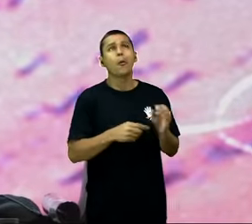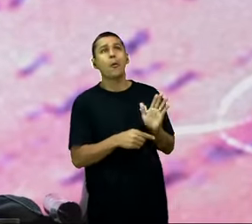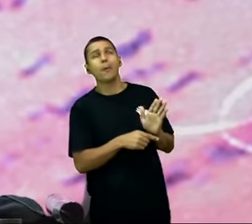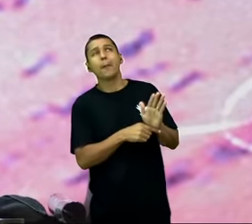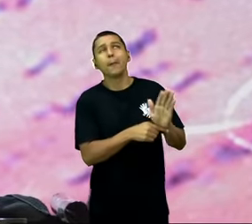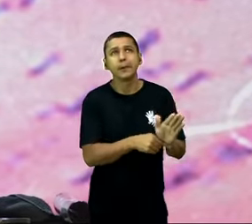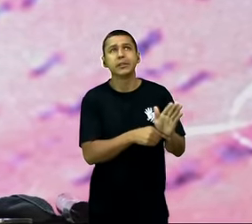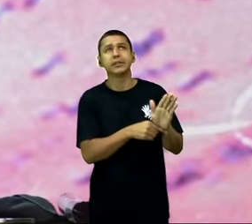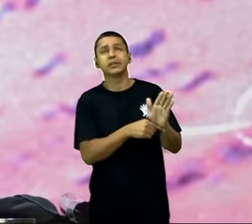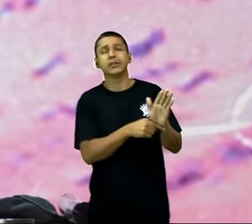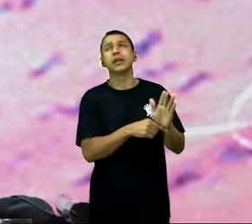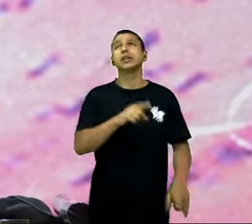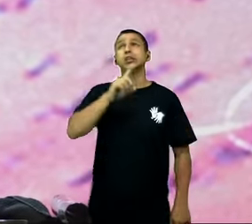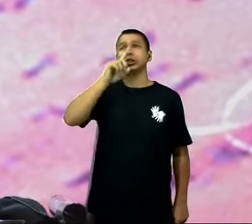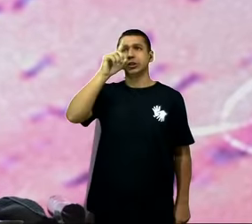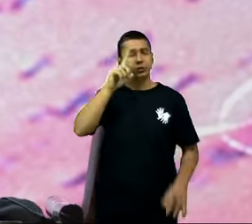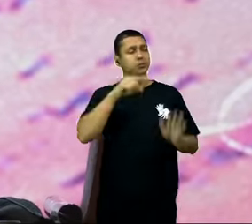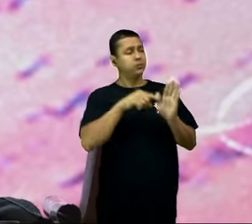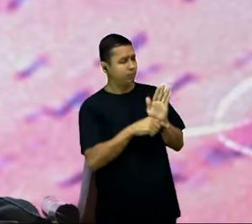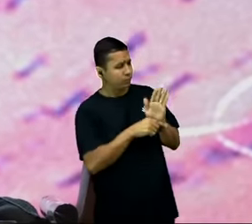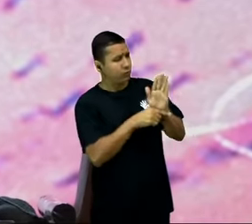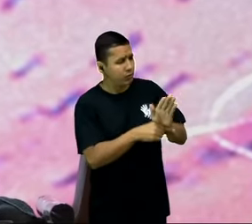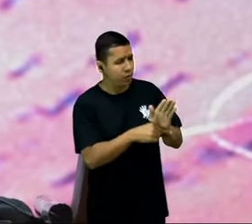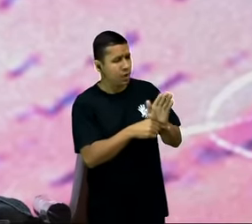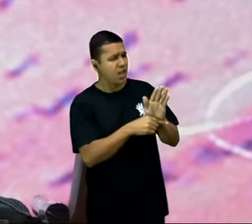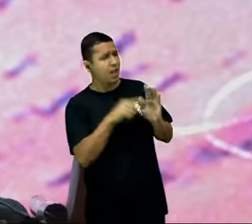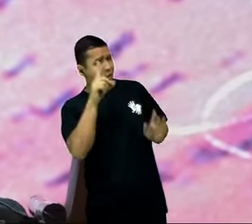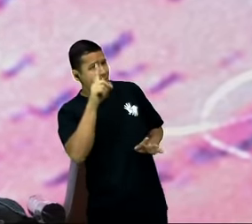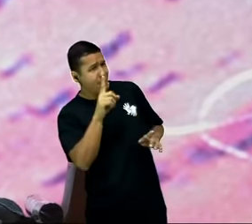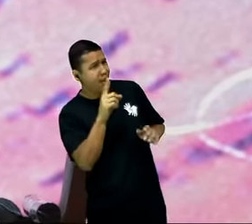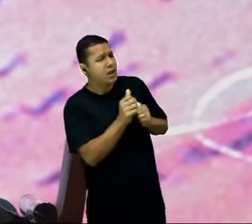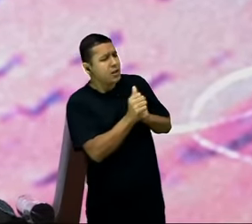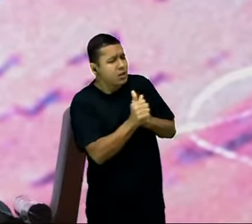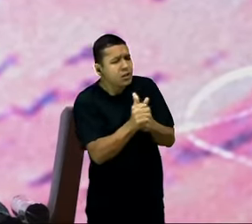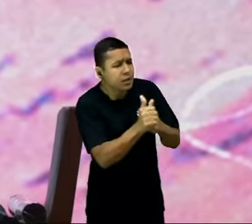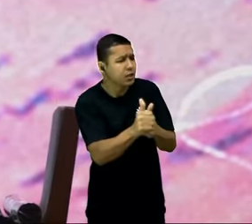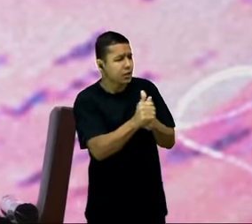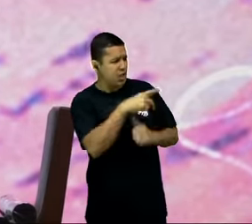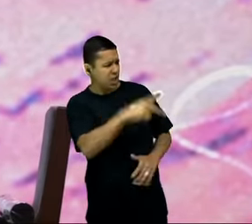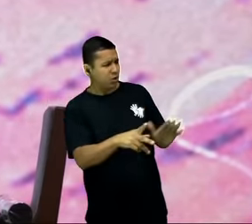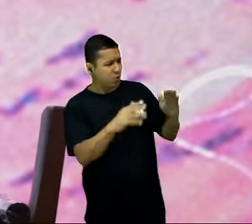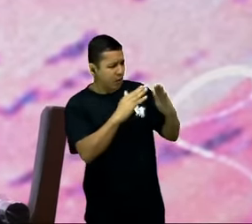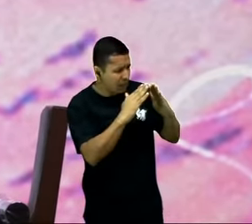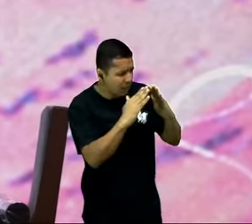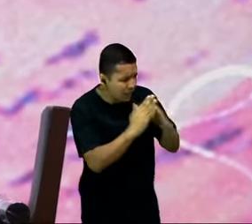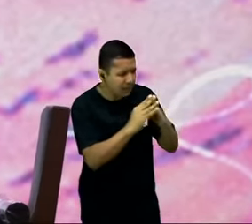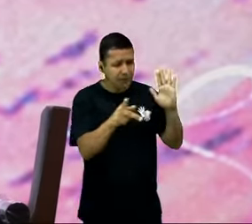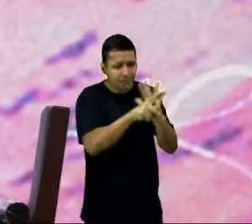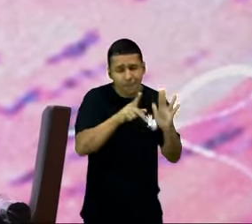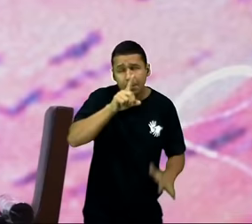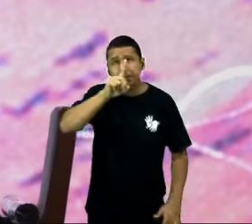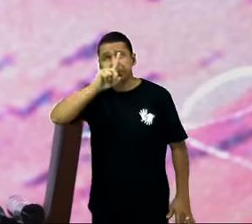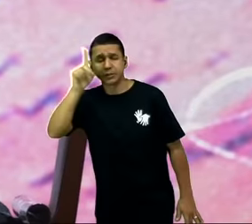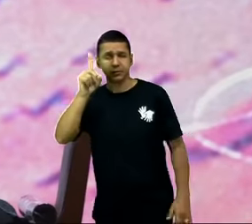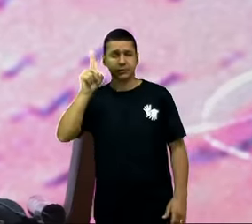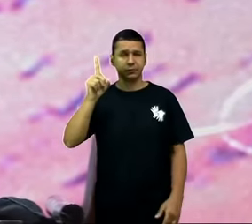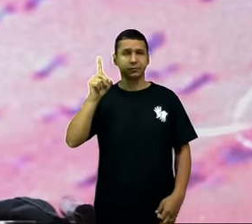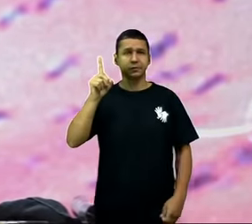me defender? Eu vou te defender. Eu sou eu que conduz você. Sou eu que guio você. Tua casa é minha. Tua vida é minha. Tua história é minha.